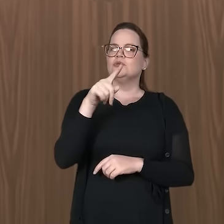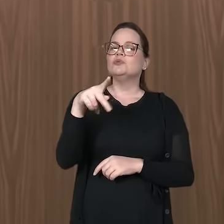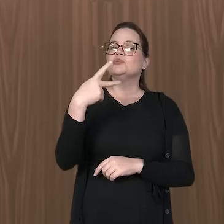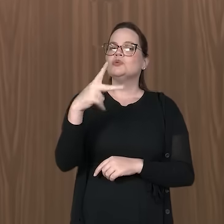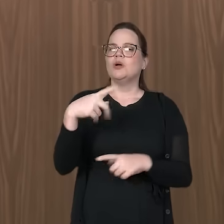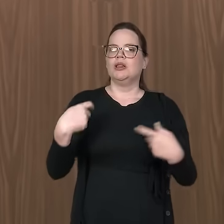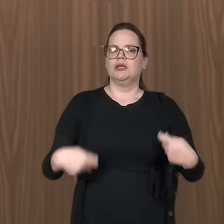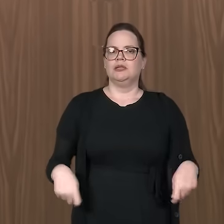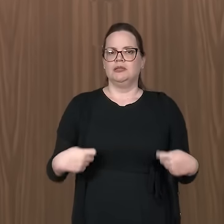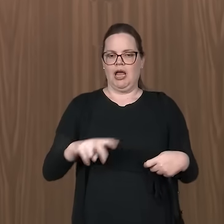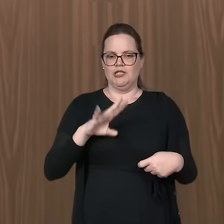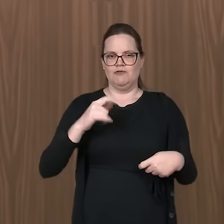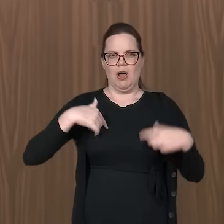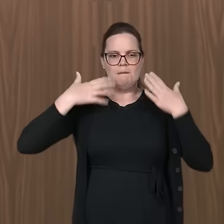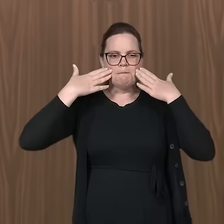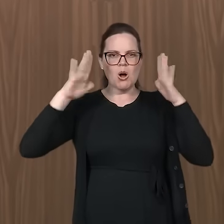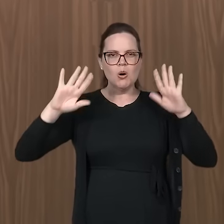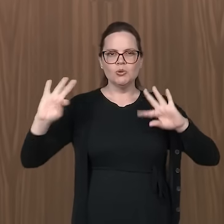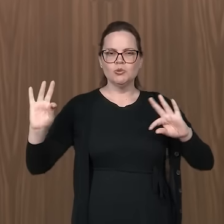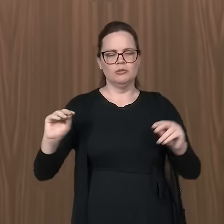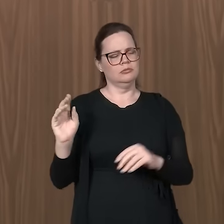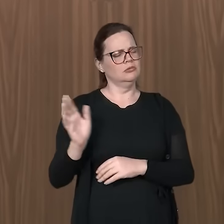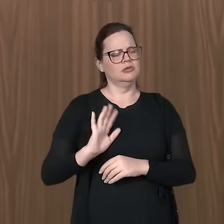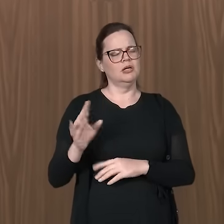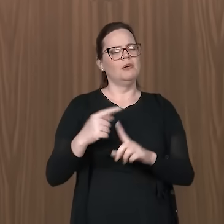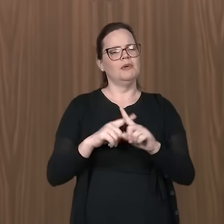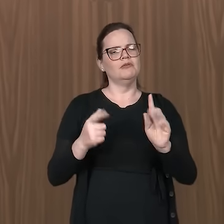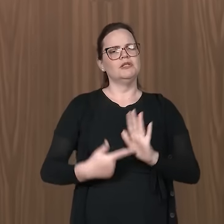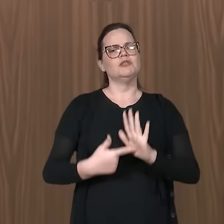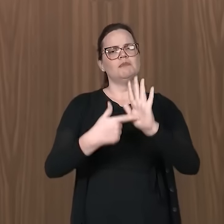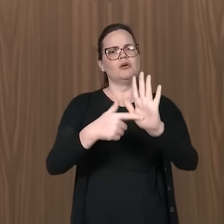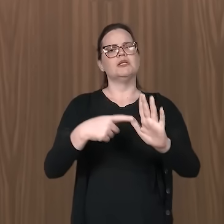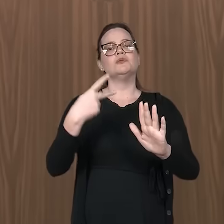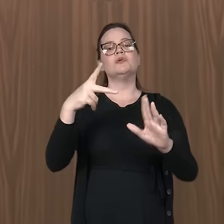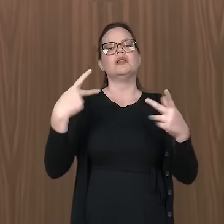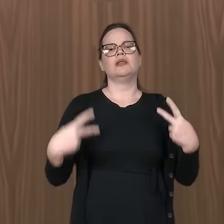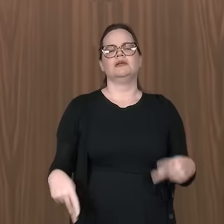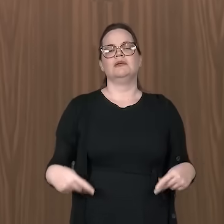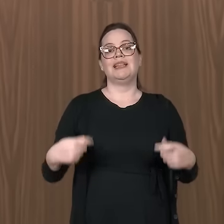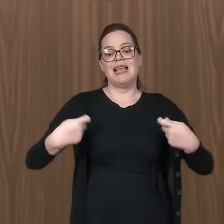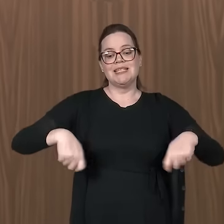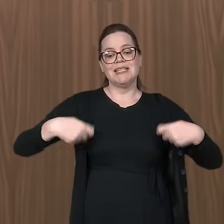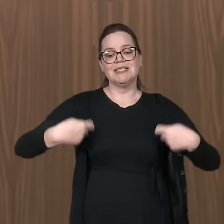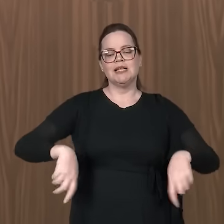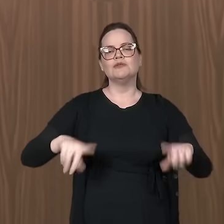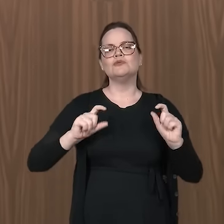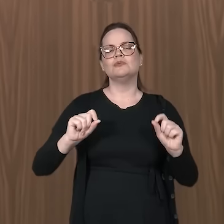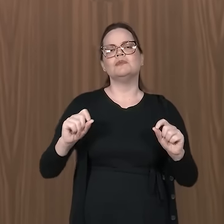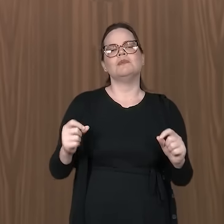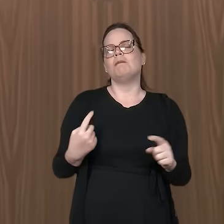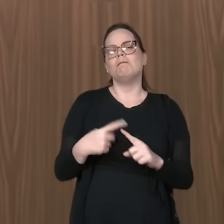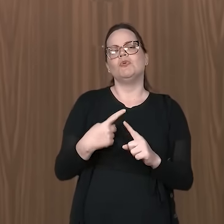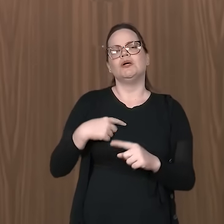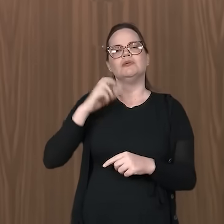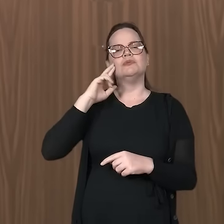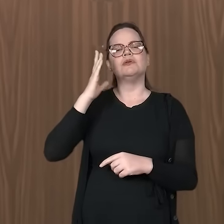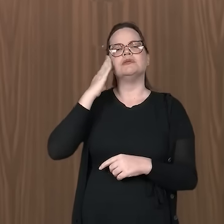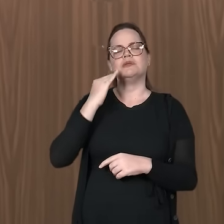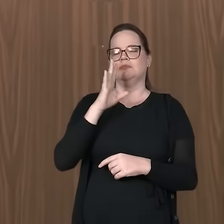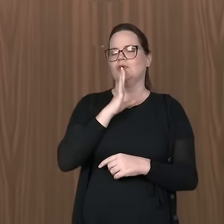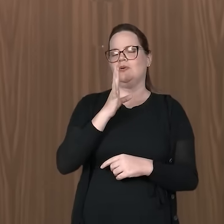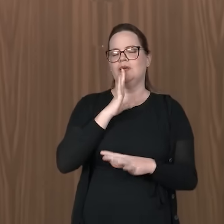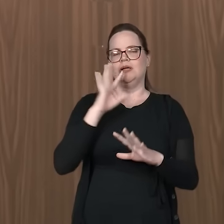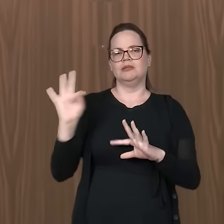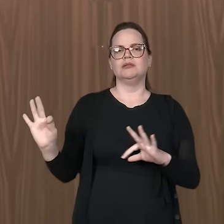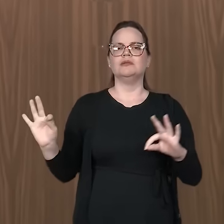suas necessidades, não vai te expor, mas Ele vai falar da sua necessidade para que você saiba que Ele é onisciente, que Ele